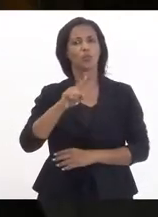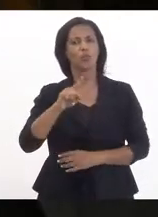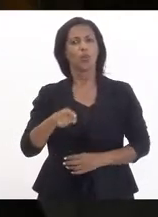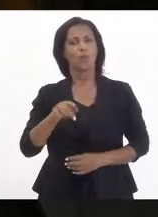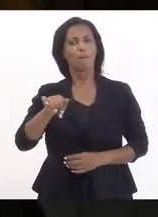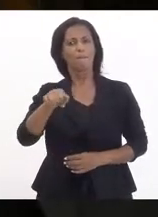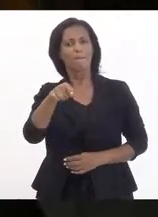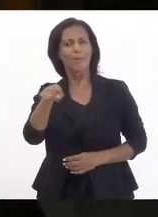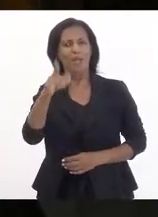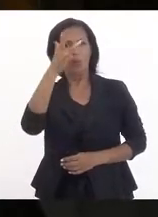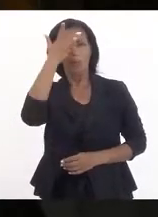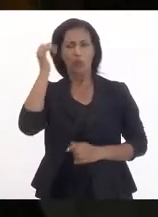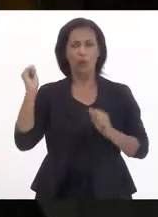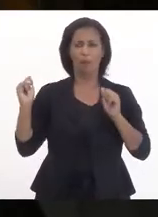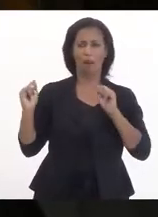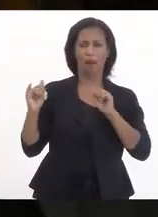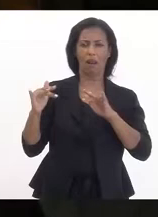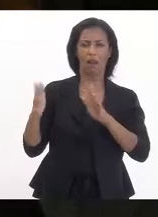de habitantes.